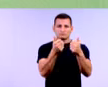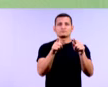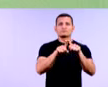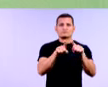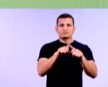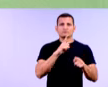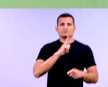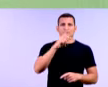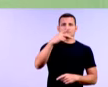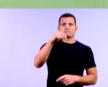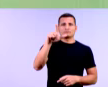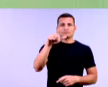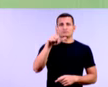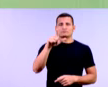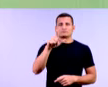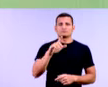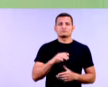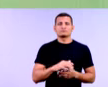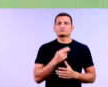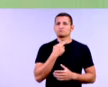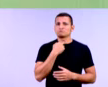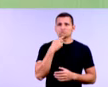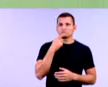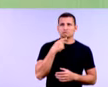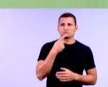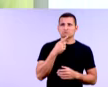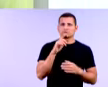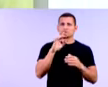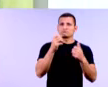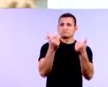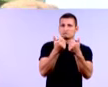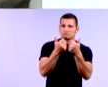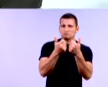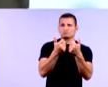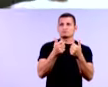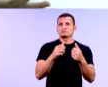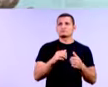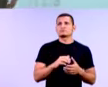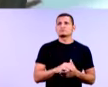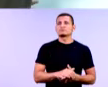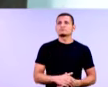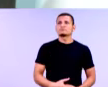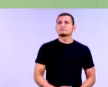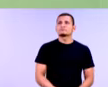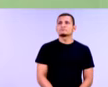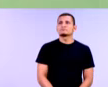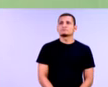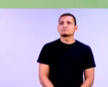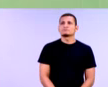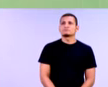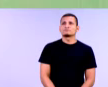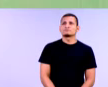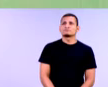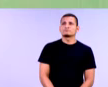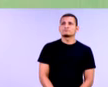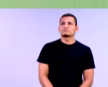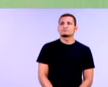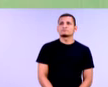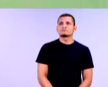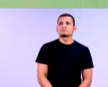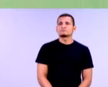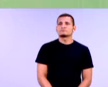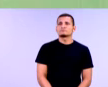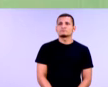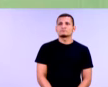plural. Então, eu não posso ter dúvida. O mais próximo, o mais longe, eu não posso concordar com o mais longe. É com o mais